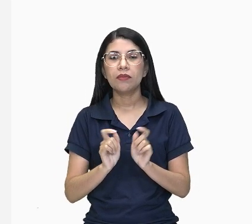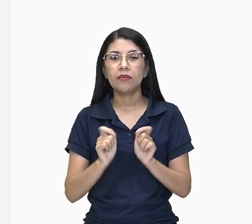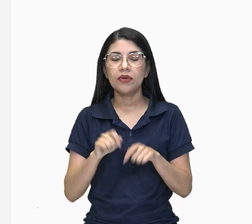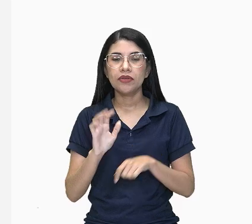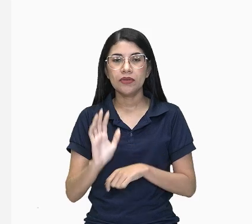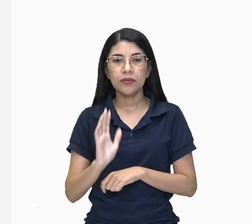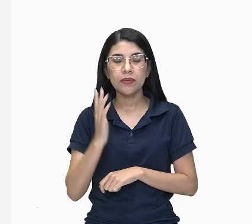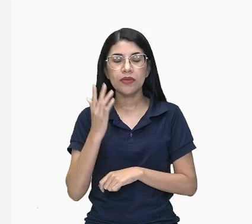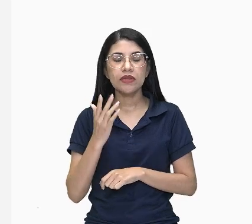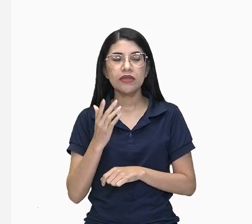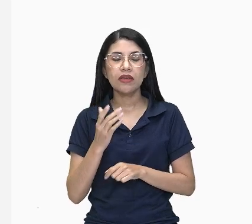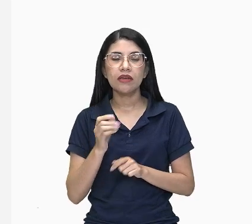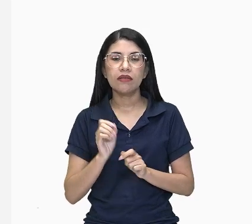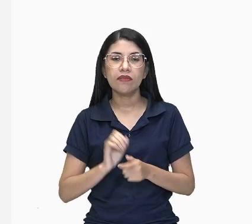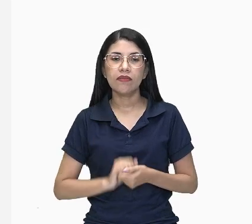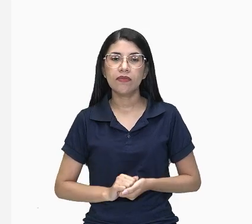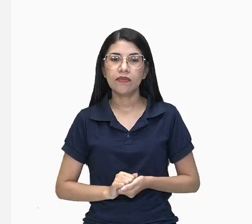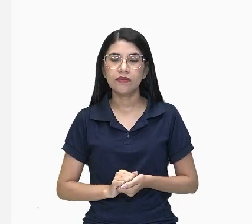suscetibilidade